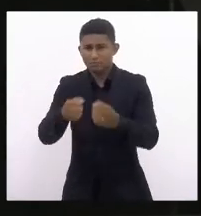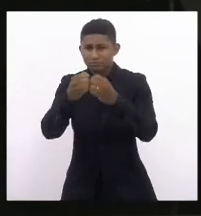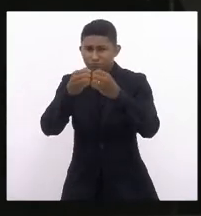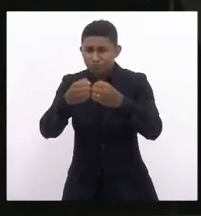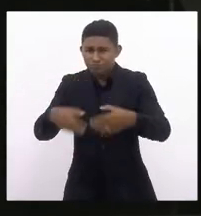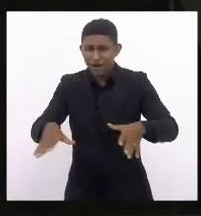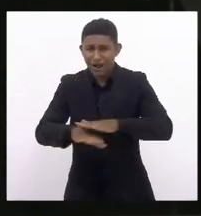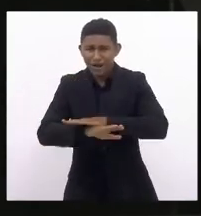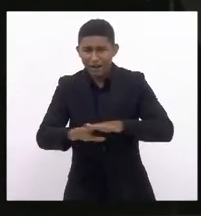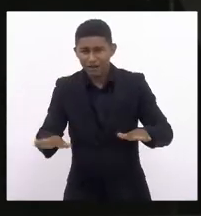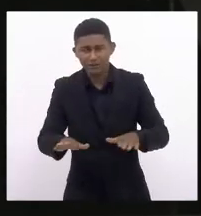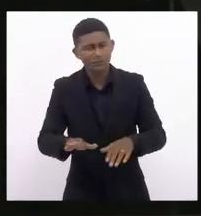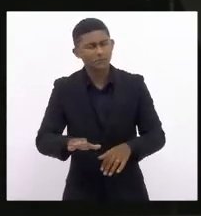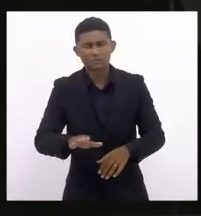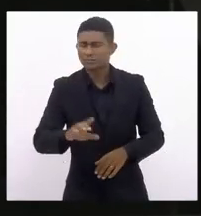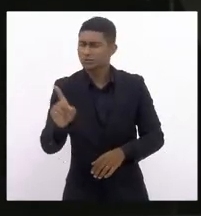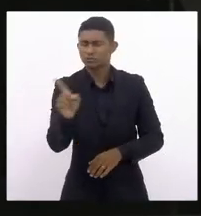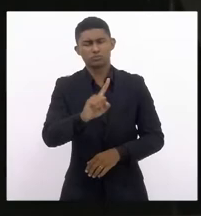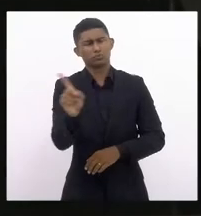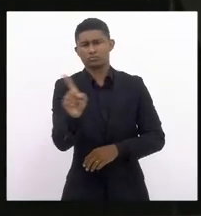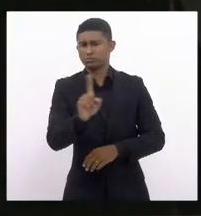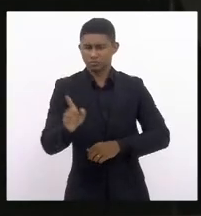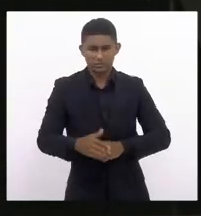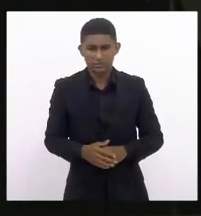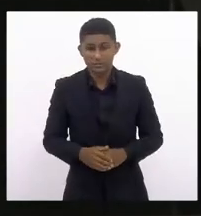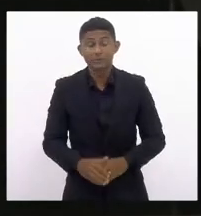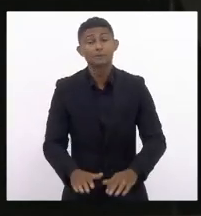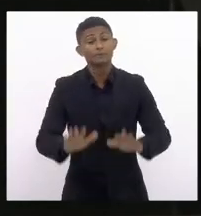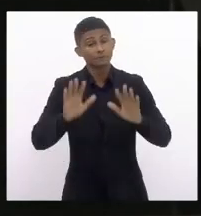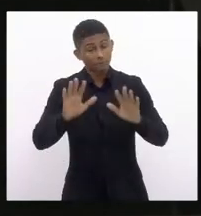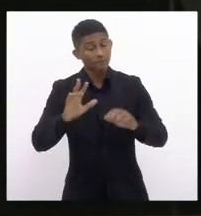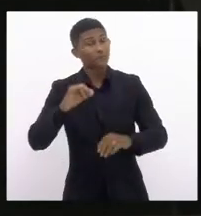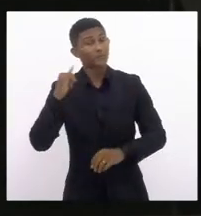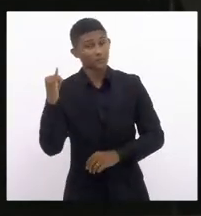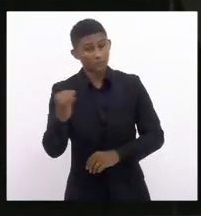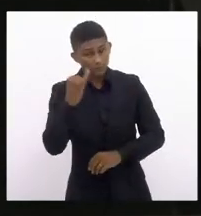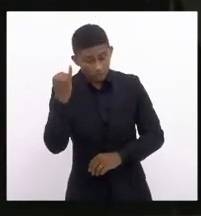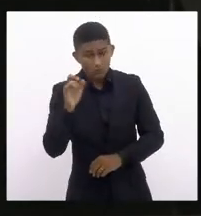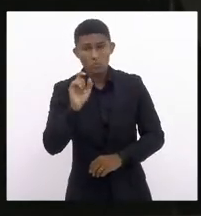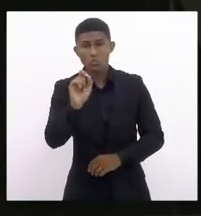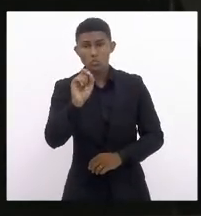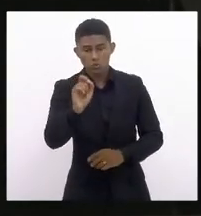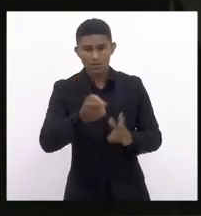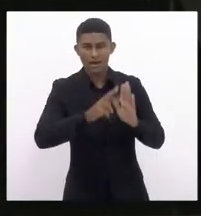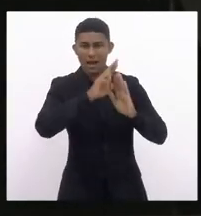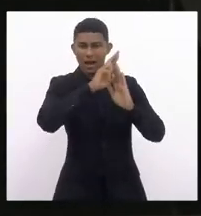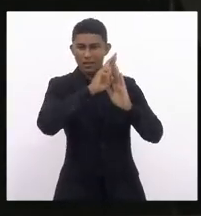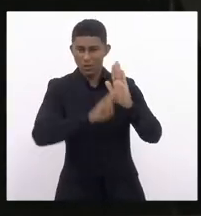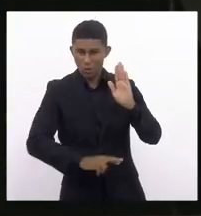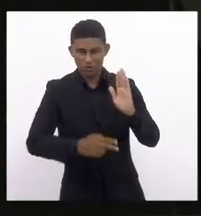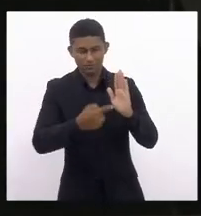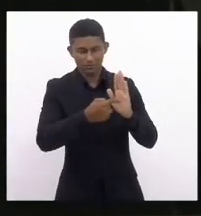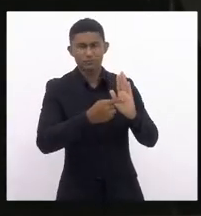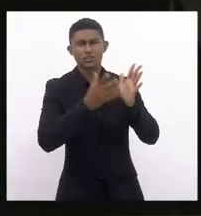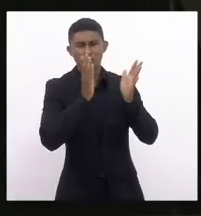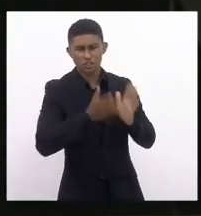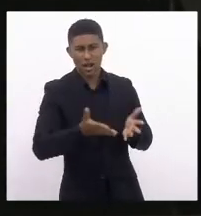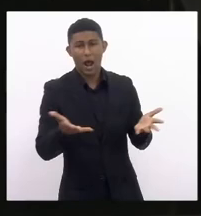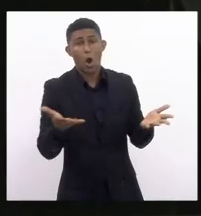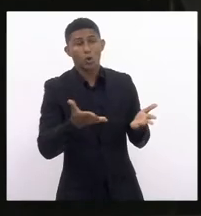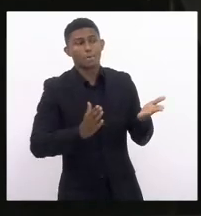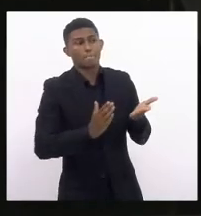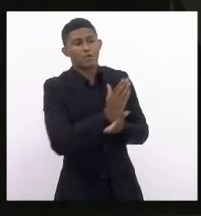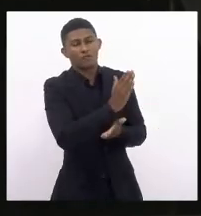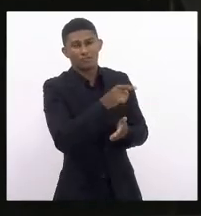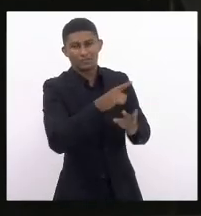Agora, é importante que esse relatório, que hoje foi aprovado nesse grupo de trabalho, que ele